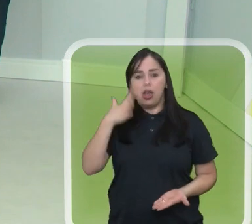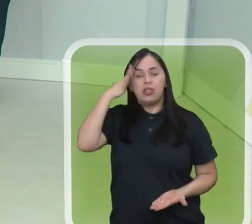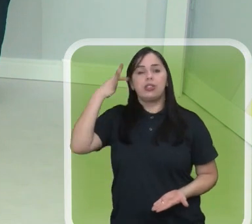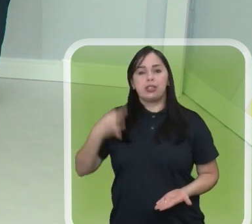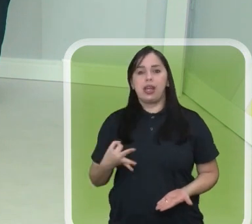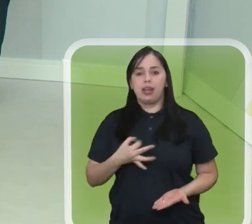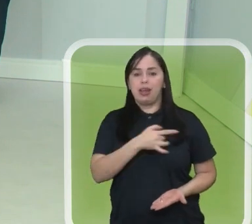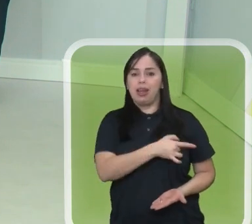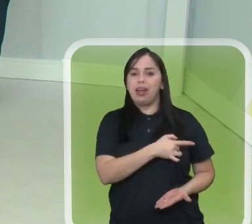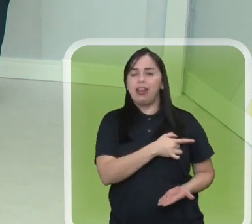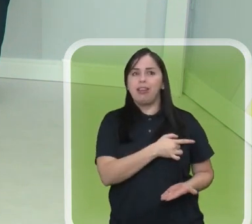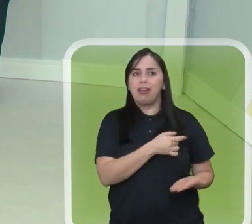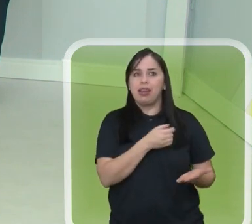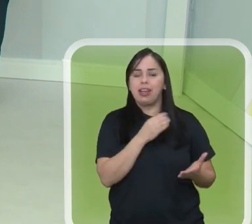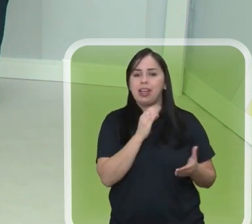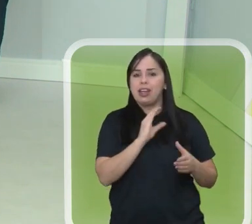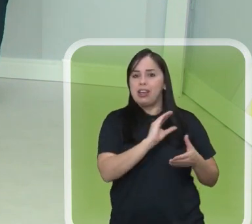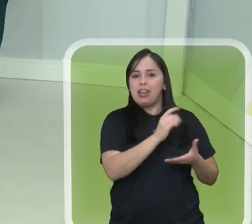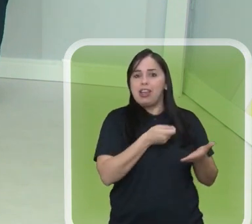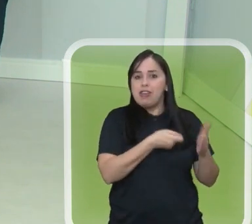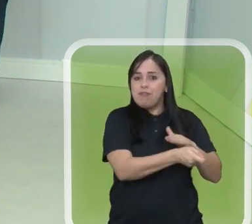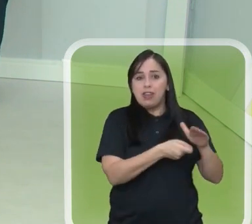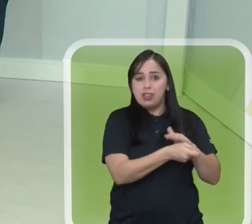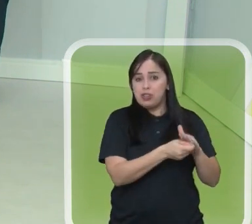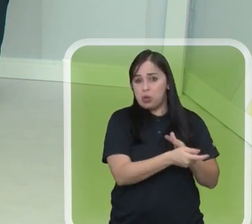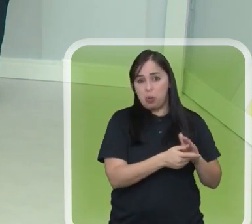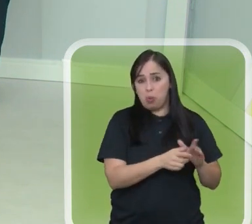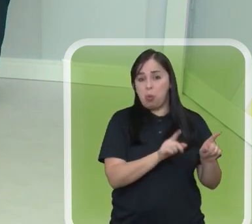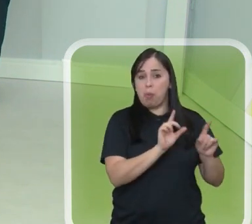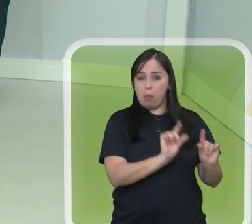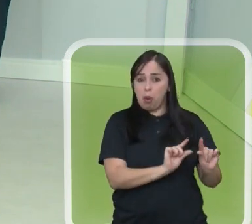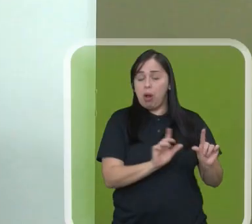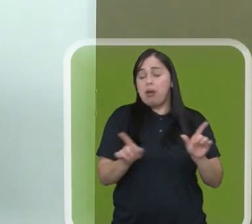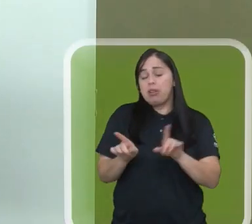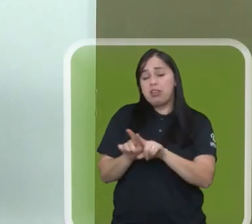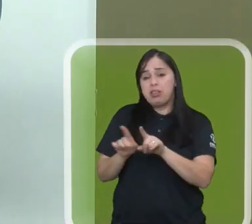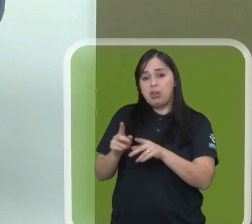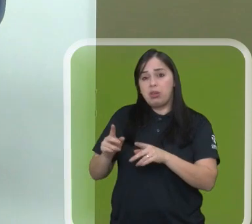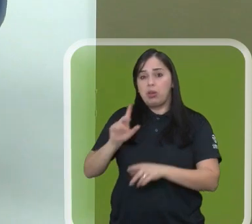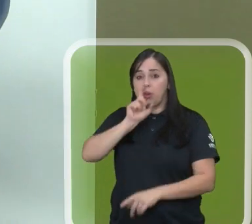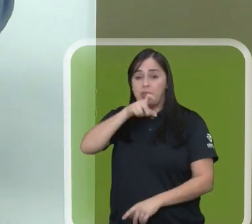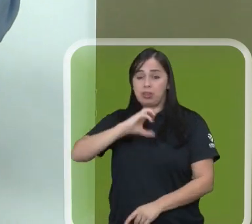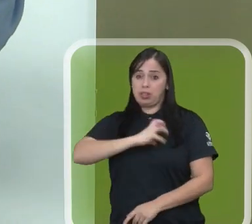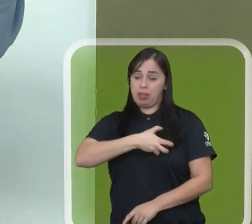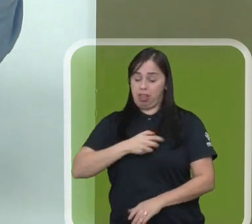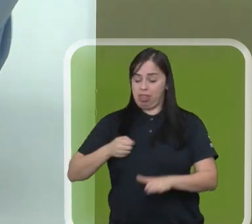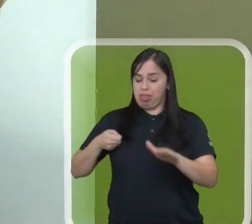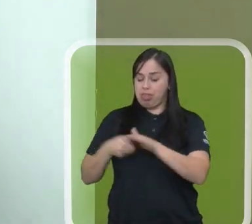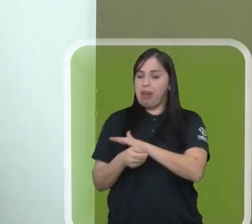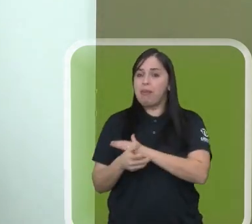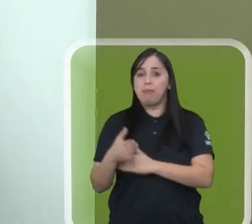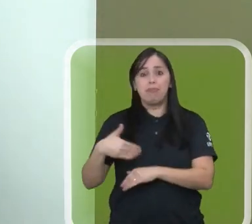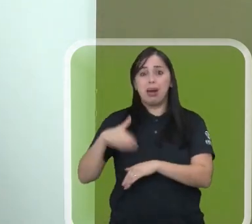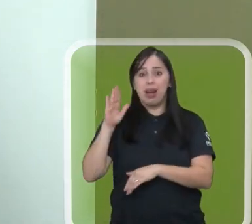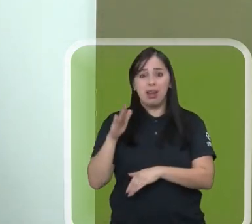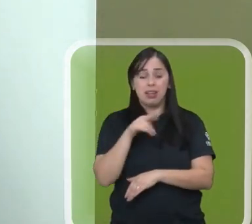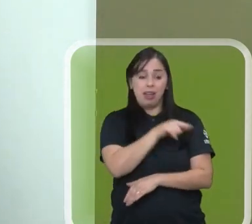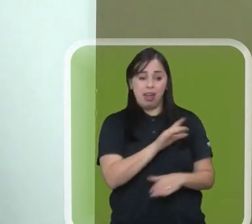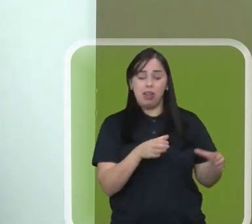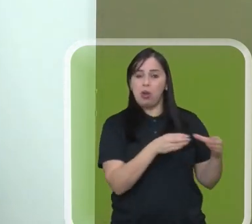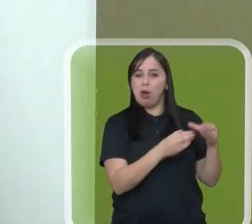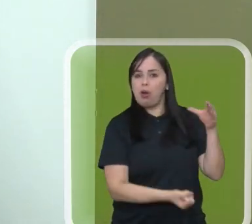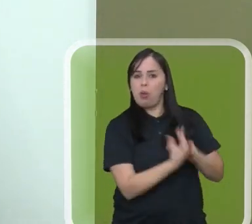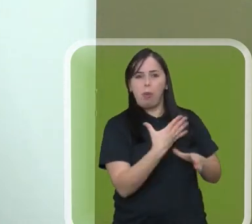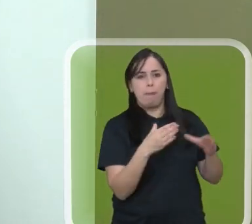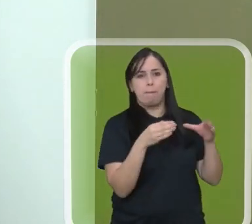Comercial não gastou mais do que o São José e nem mais do que o Noroeste, né? E subiu, montou um grande elenco, deu sequência ao trabalho,